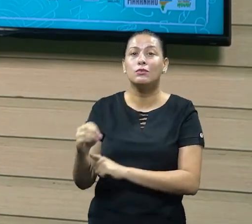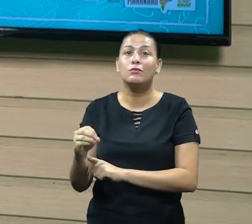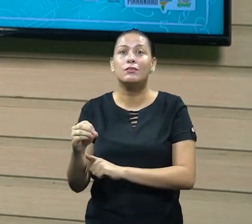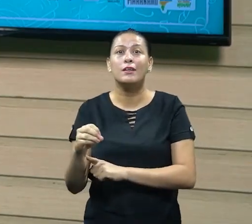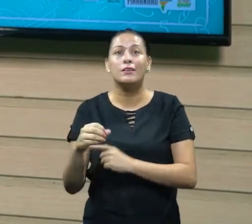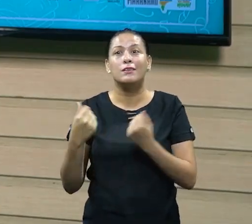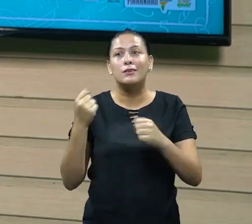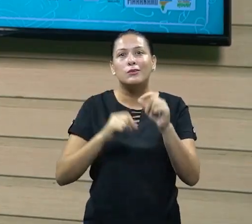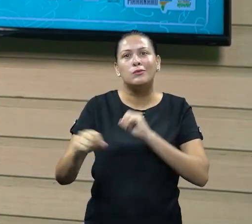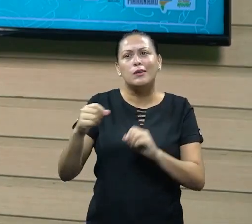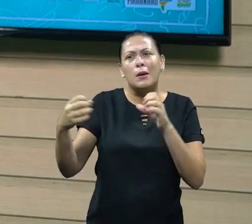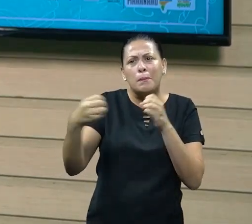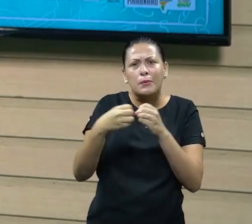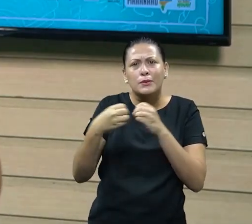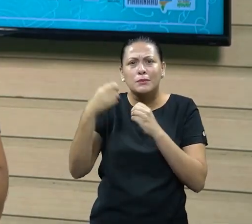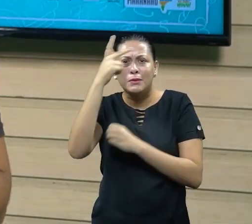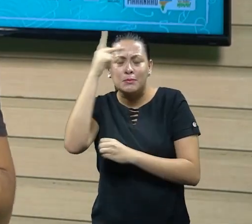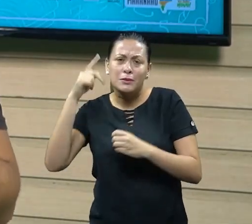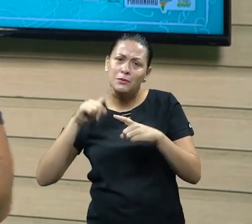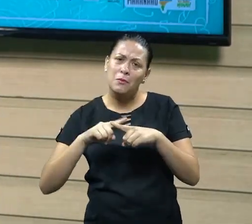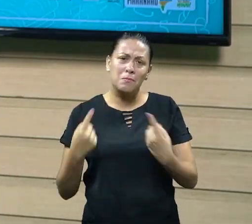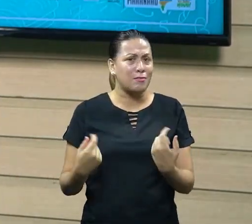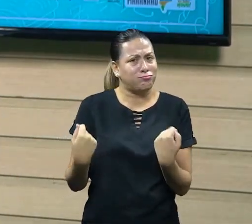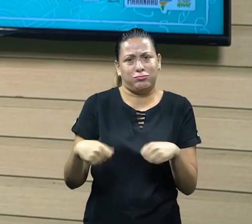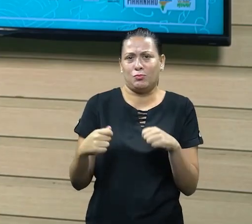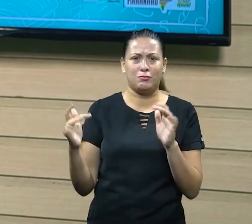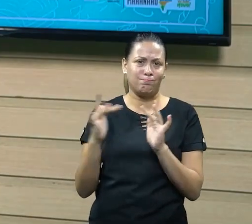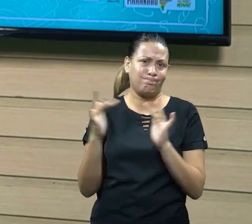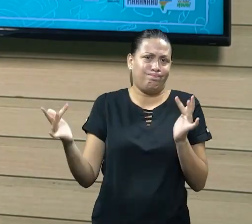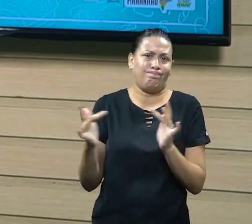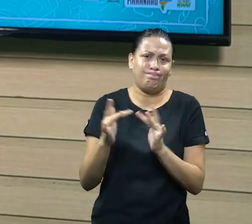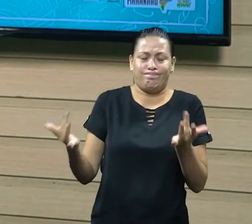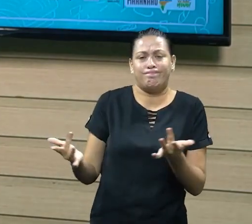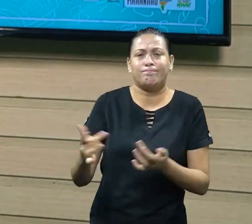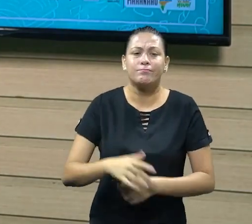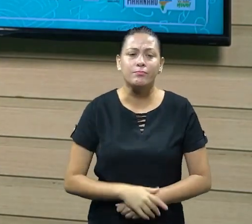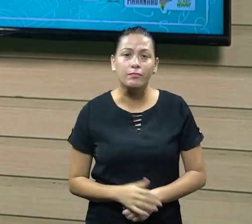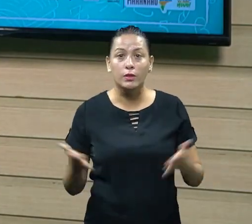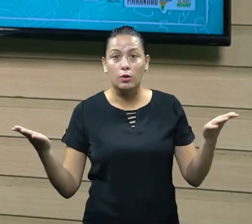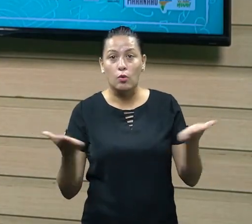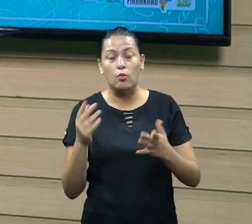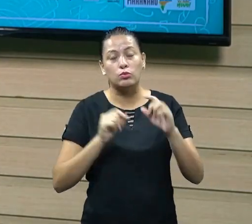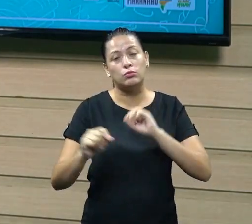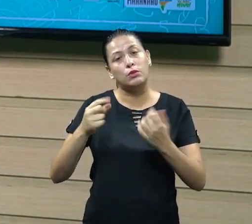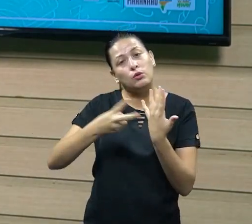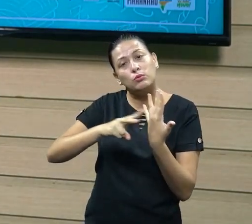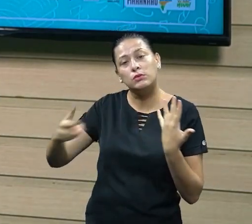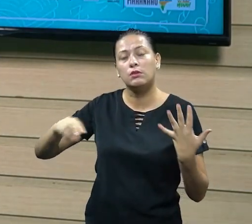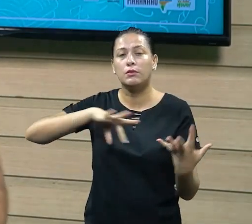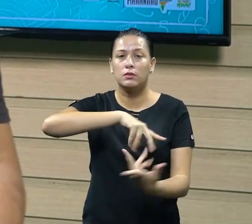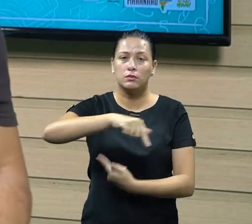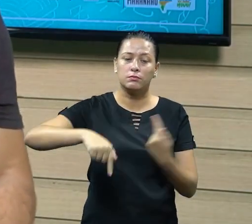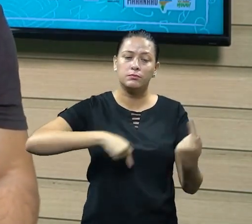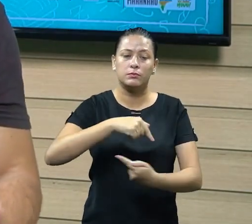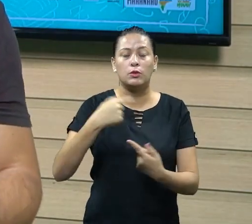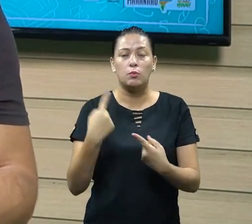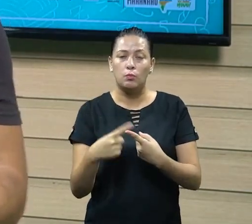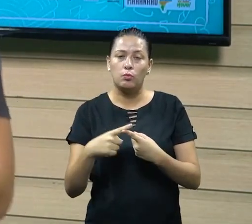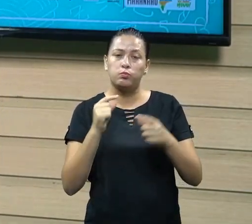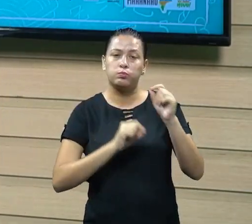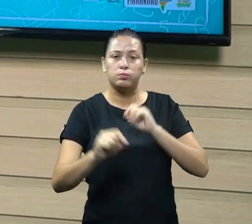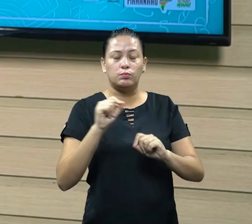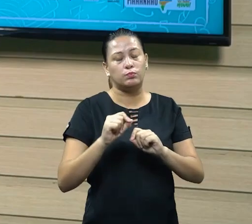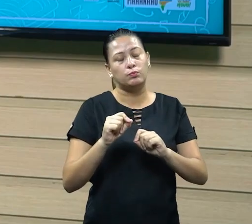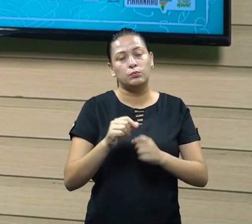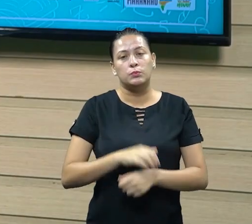físico. Eu vou dar um grande exemplo hoje do que a gente vive, que é consequência dessa globalização, porque houve investimento em tecnologia,